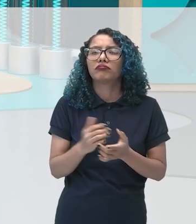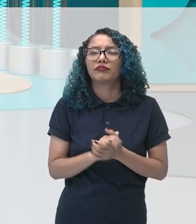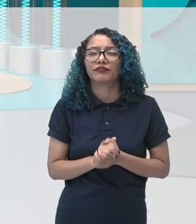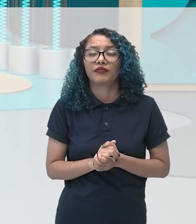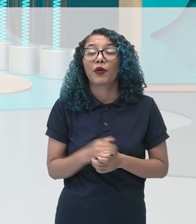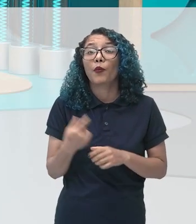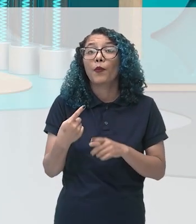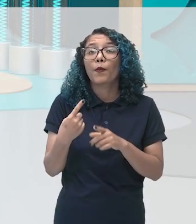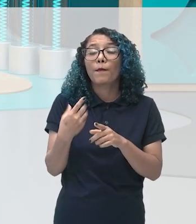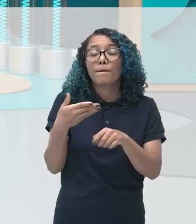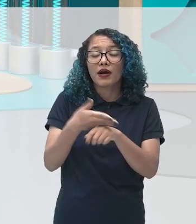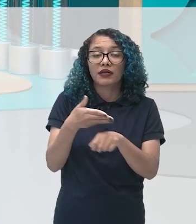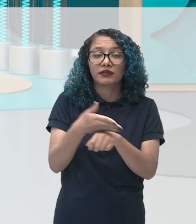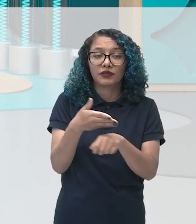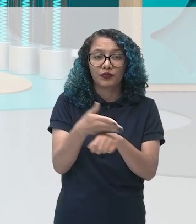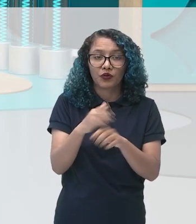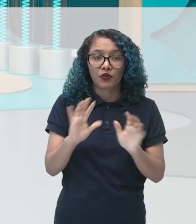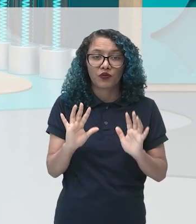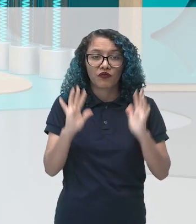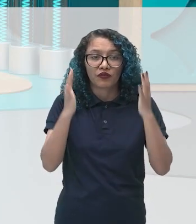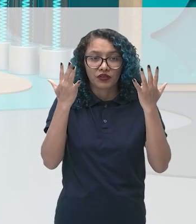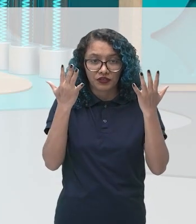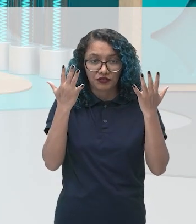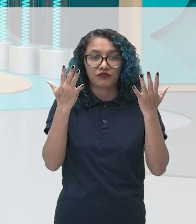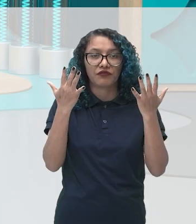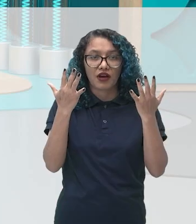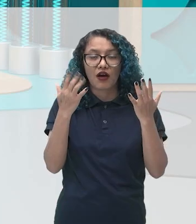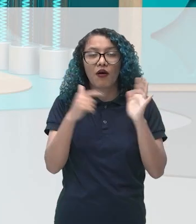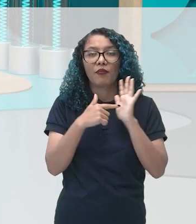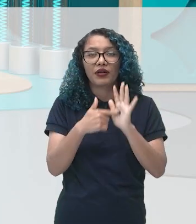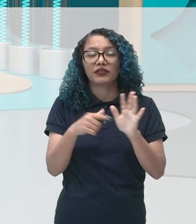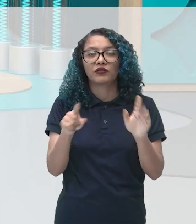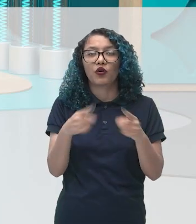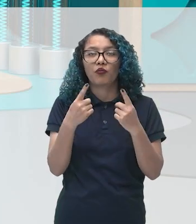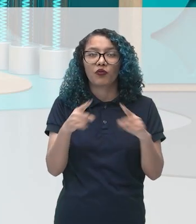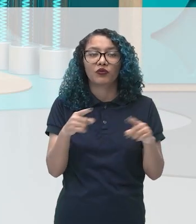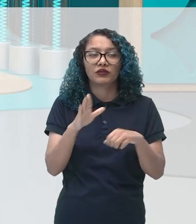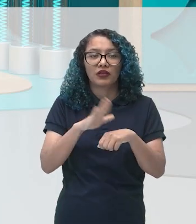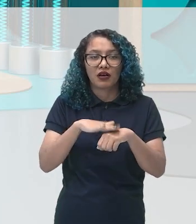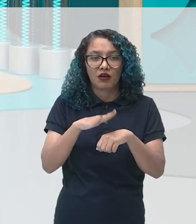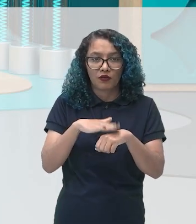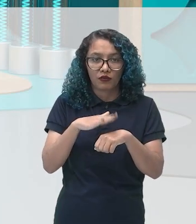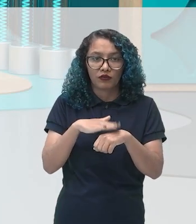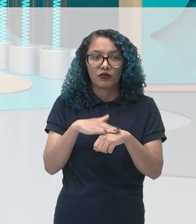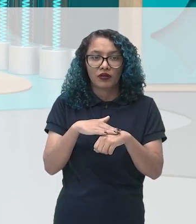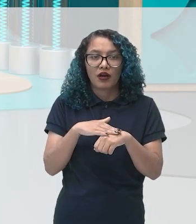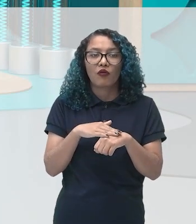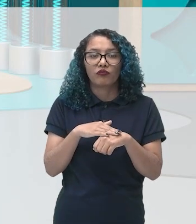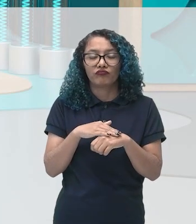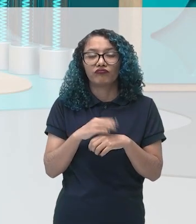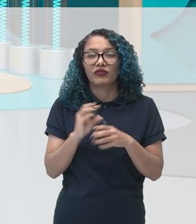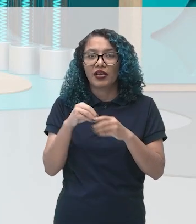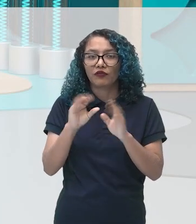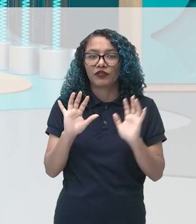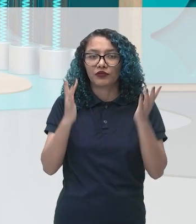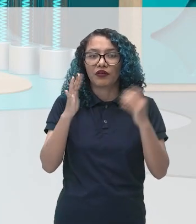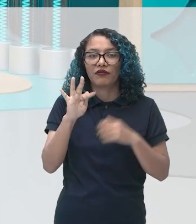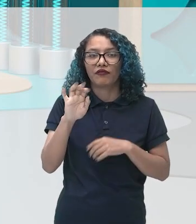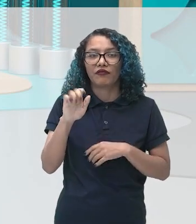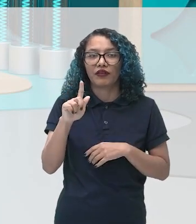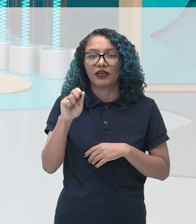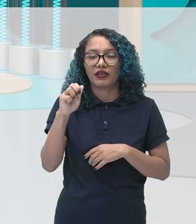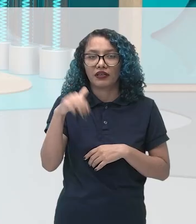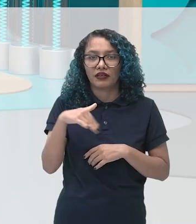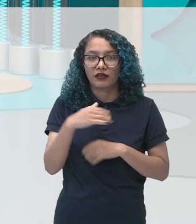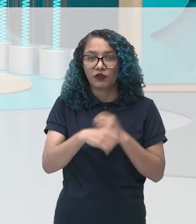participação no Festival de Música Gospel com uma música autoral, o FEGAM 2023. E aí, o